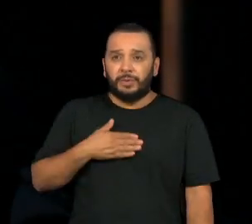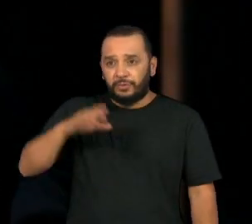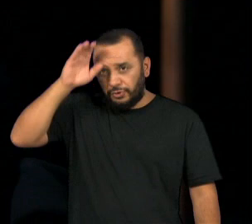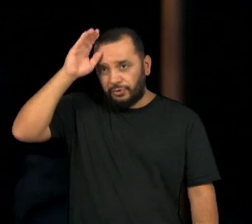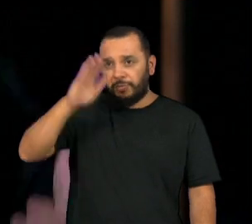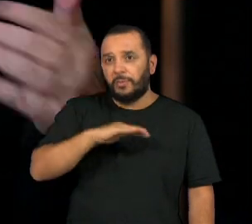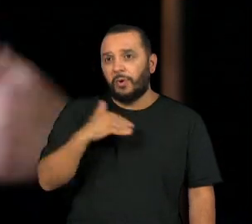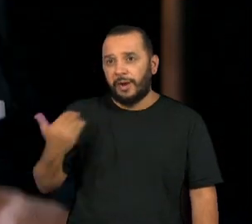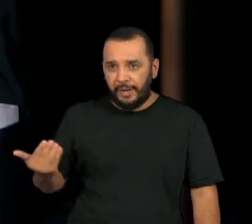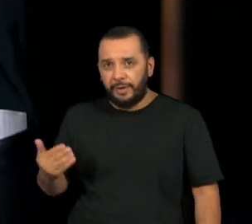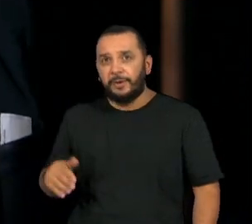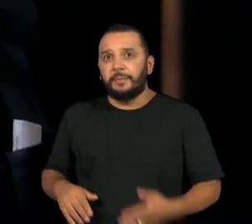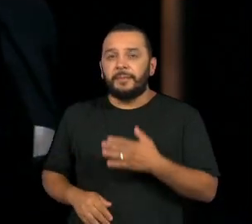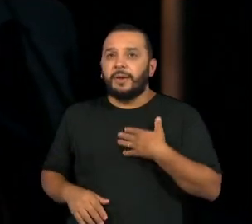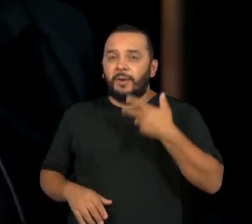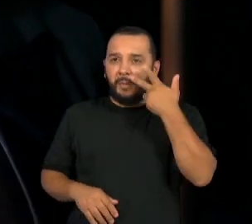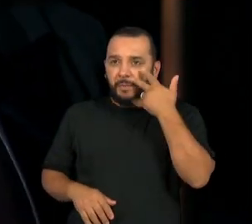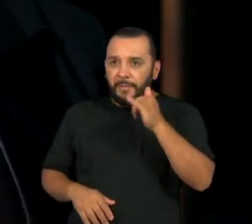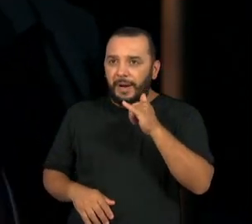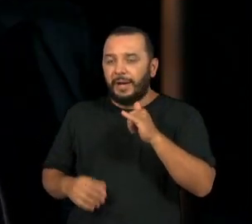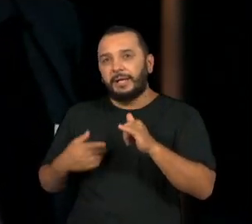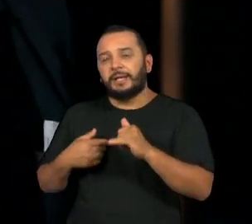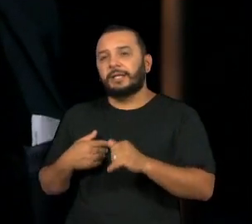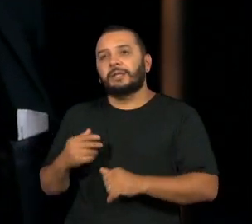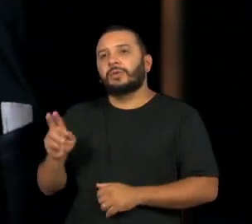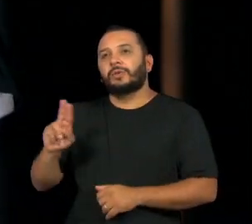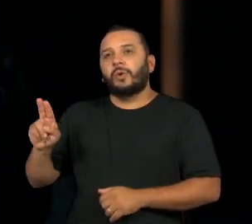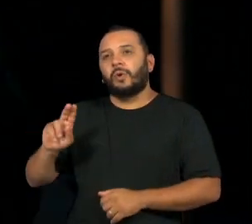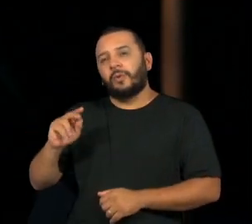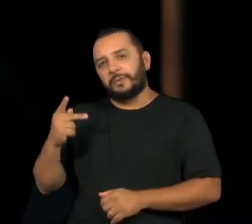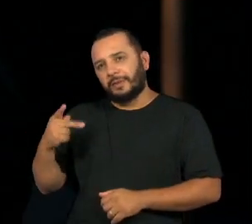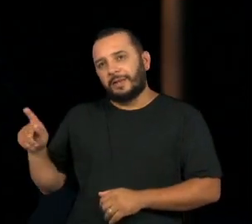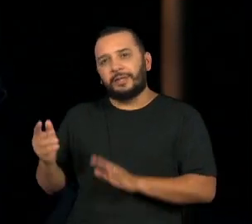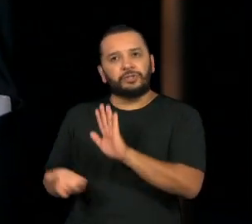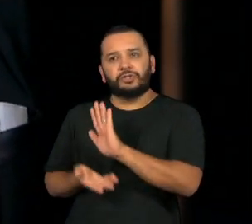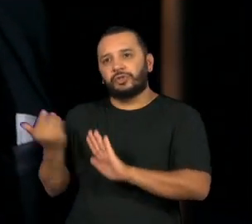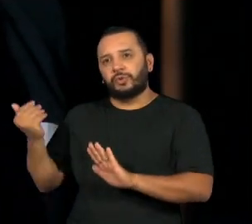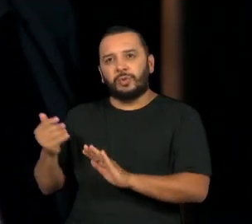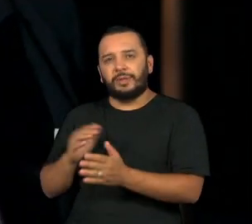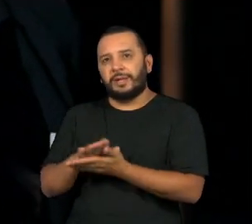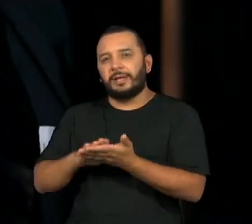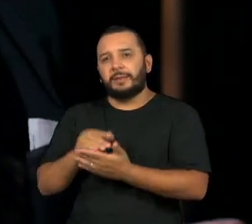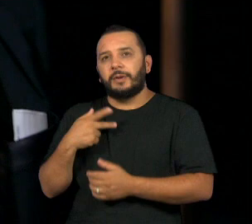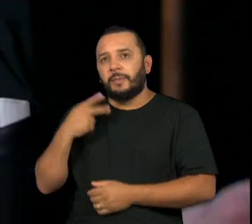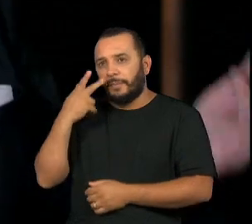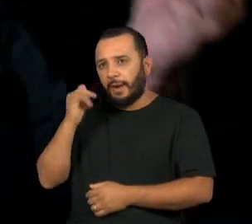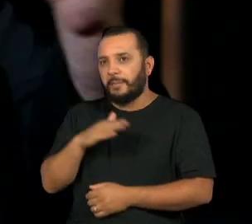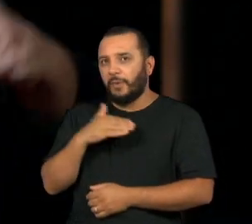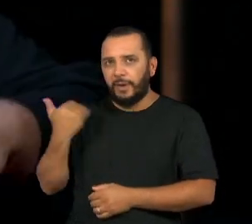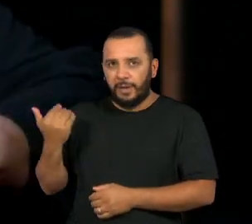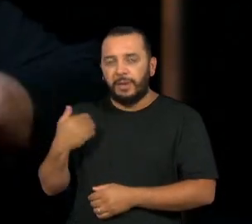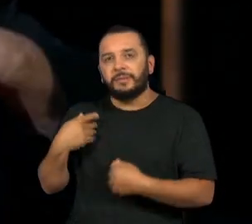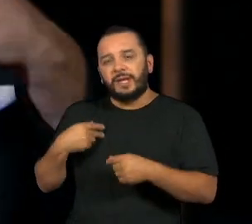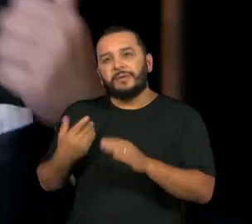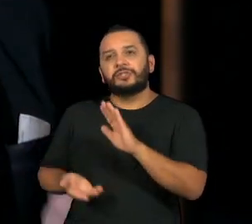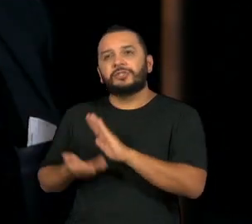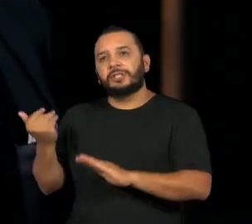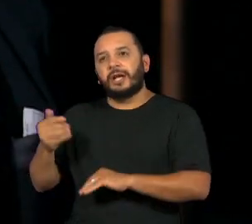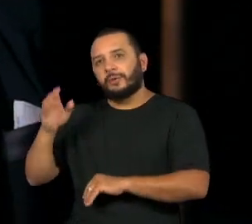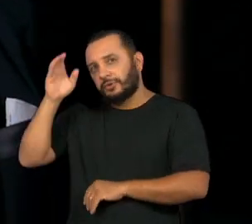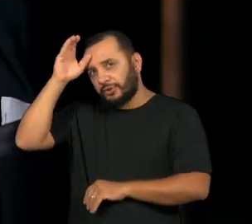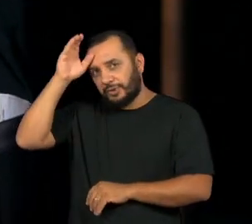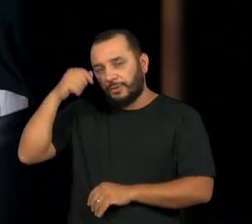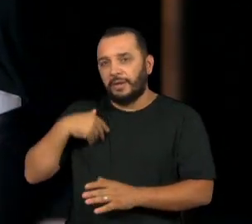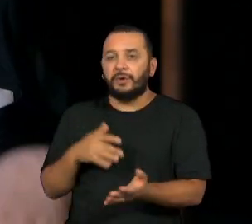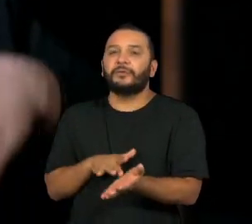morreu. E o meu pai não tirou o tio Gigoneto da sociedade. Empresa. Quando meu pai morreu, a gente tinha que tirar o tio Gigoneto, que já tinha morrido. E aí eu